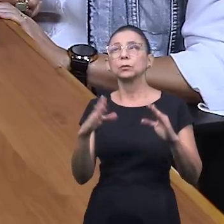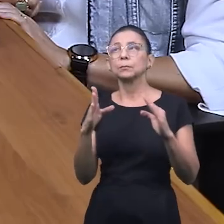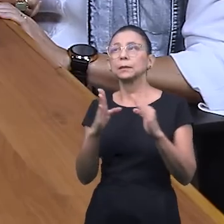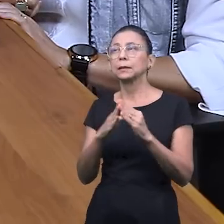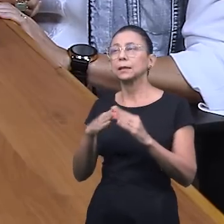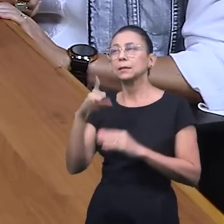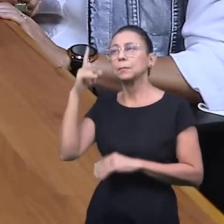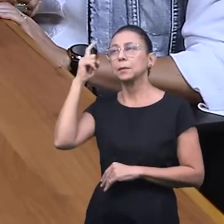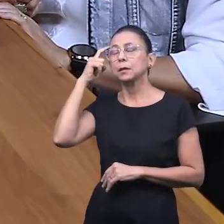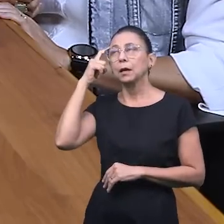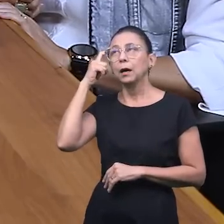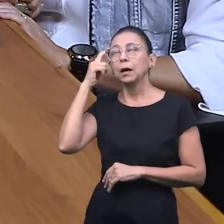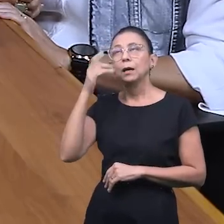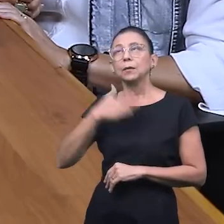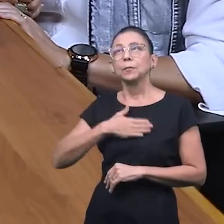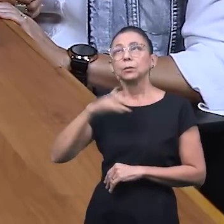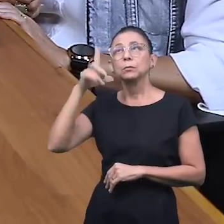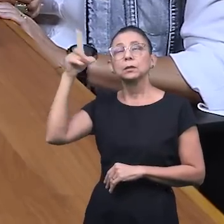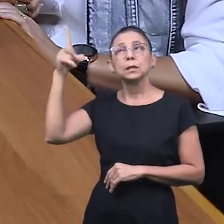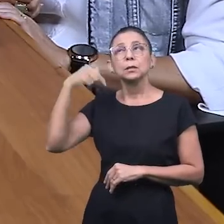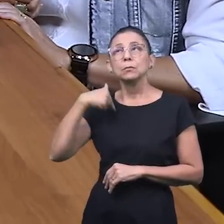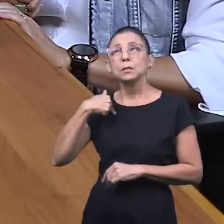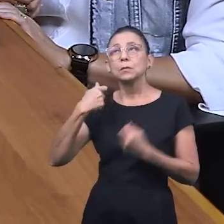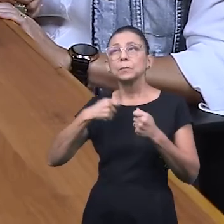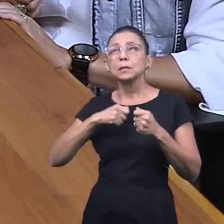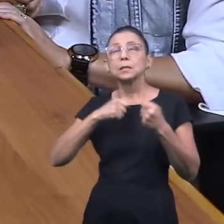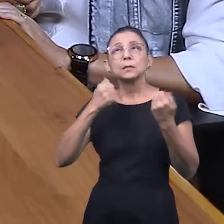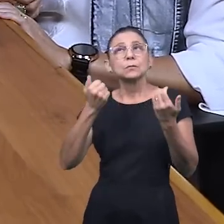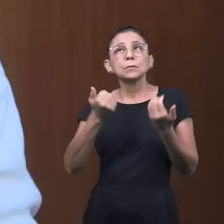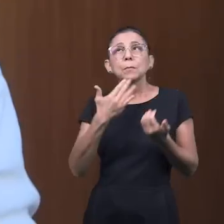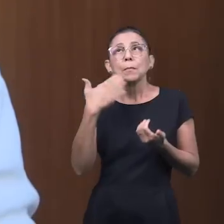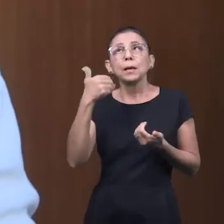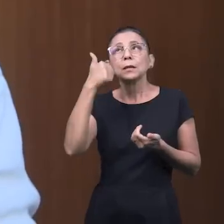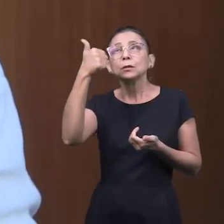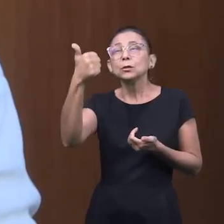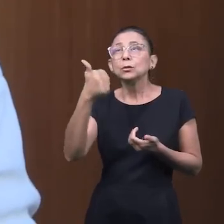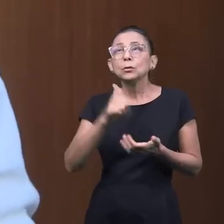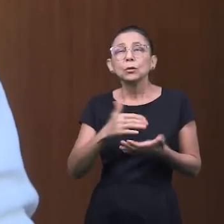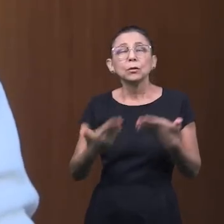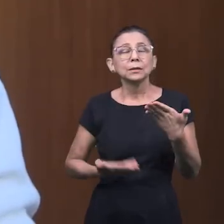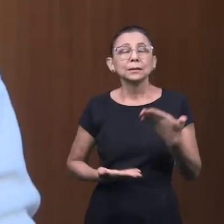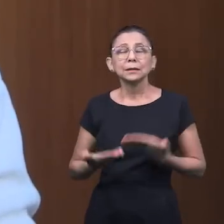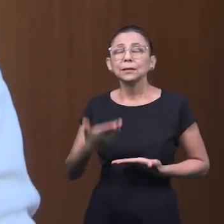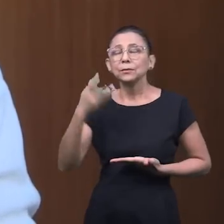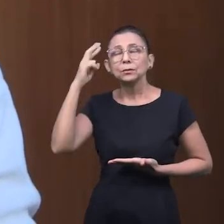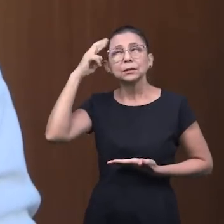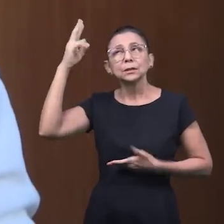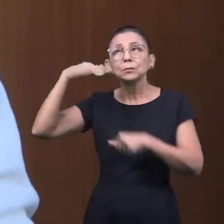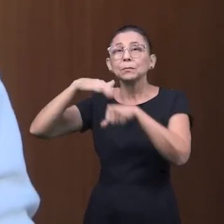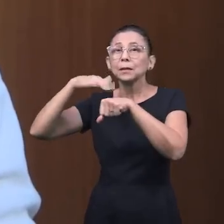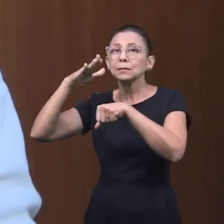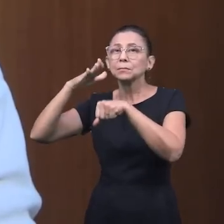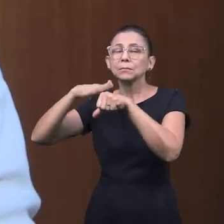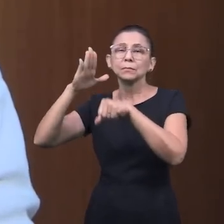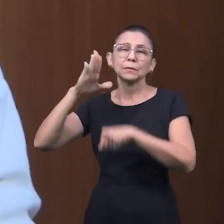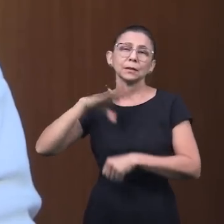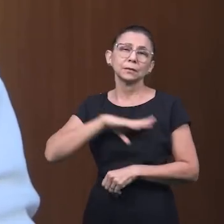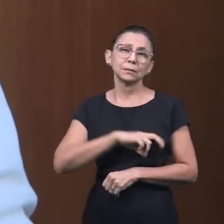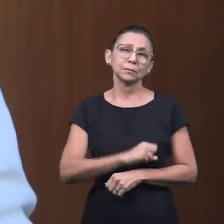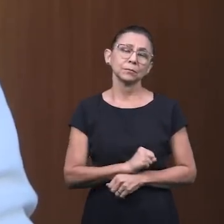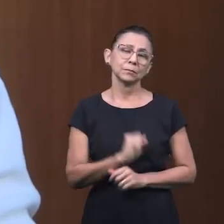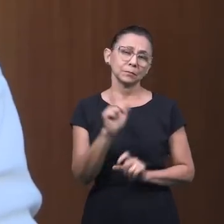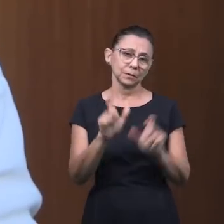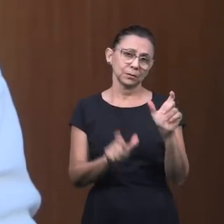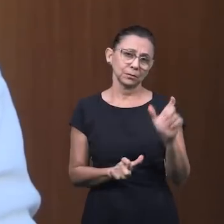Deus, eu preciso fazer mais, eu preciso melhorar, eu preciso ser mais servo, eu preciso ser mais fiel, eu preciso amar mais